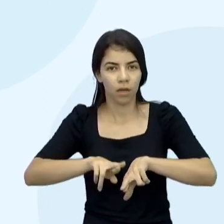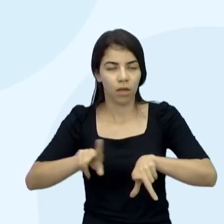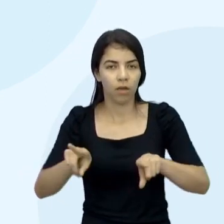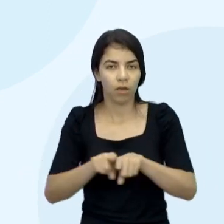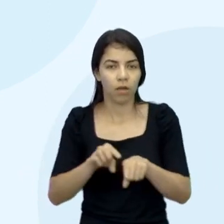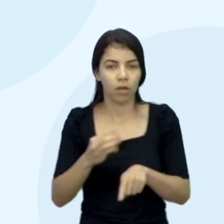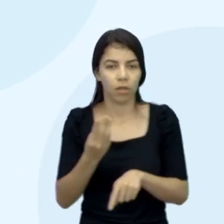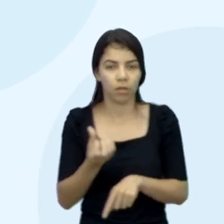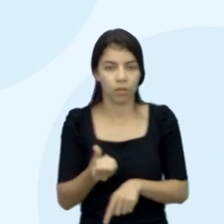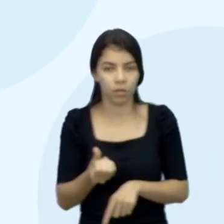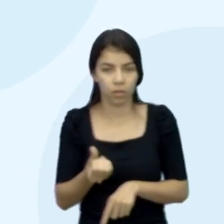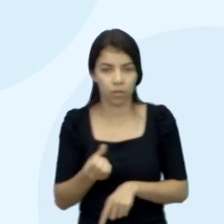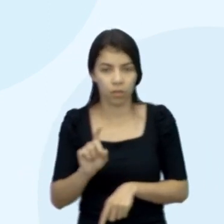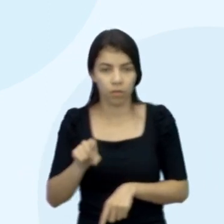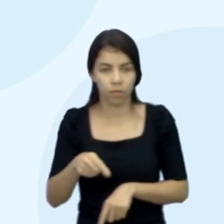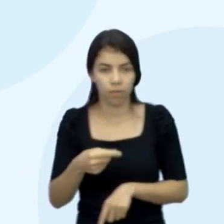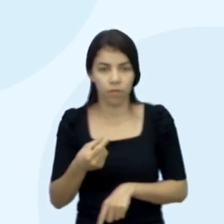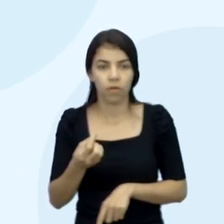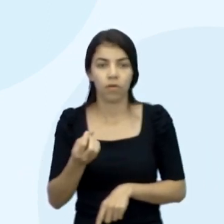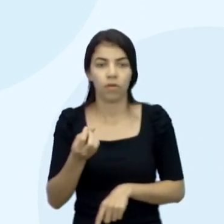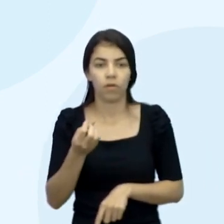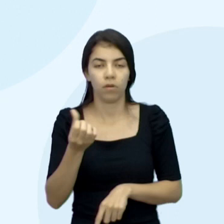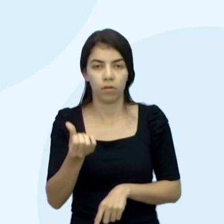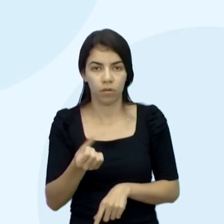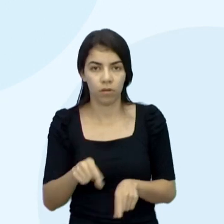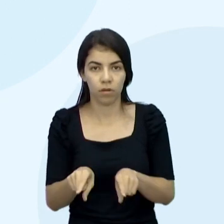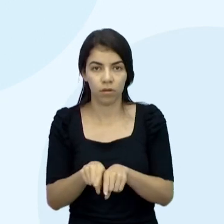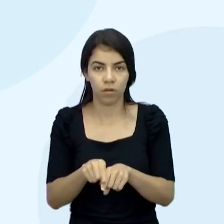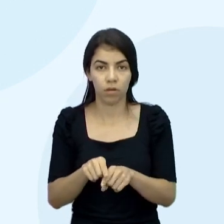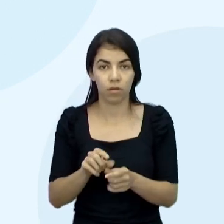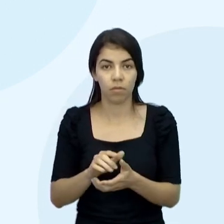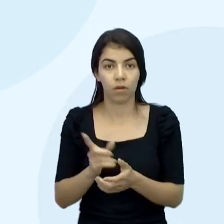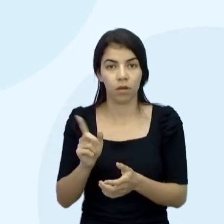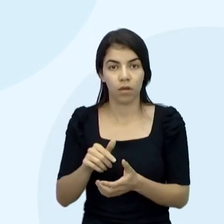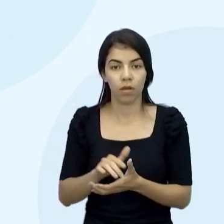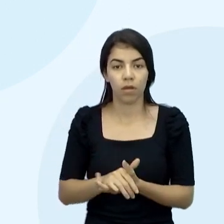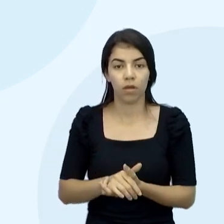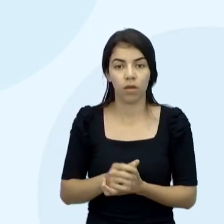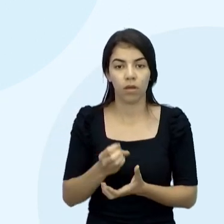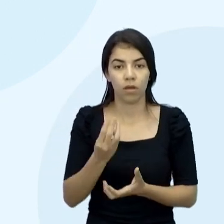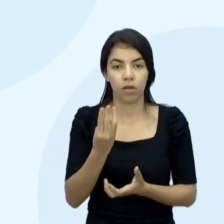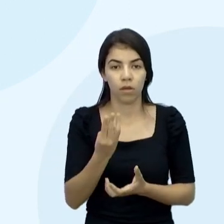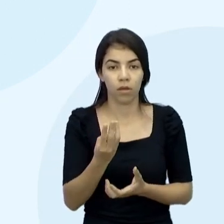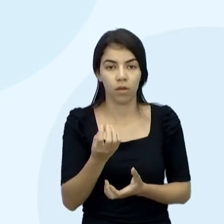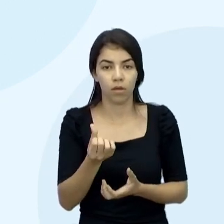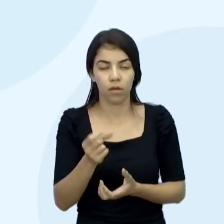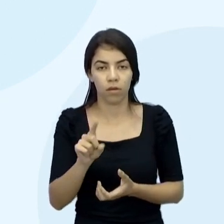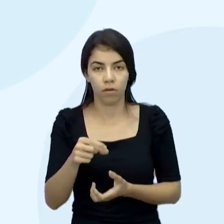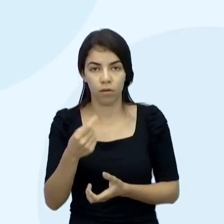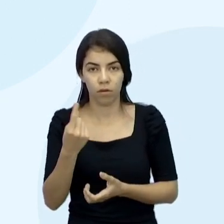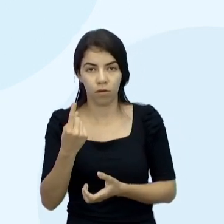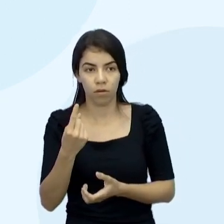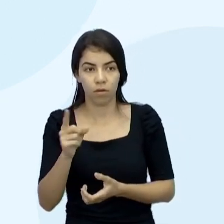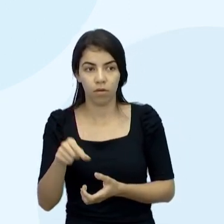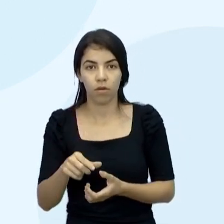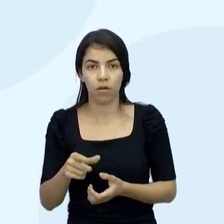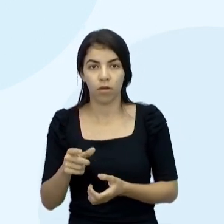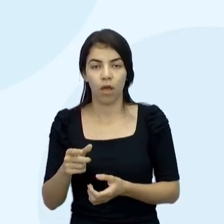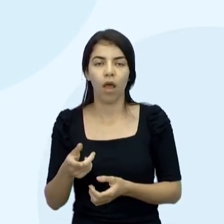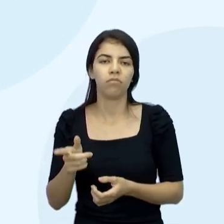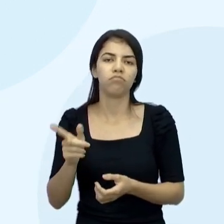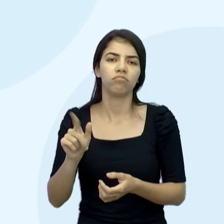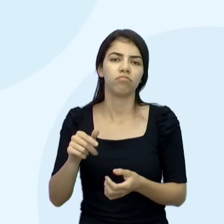de 36,3% para 37,1% no período considerado aí. Ok? Aí faz